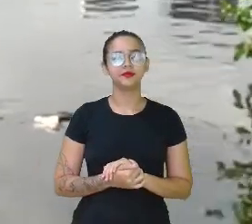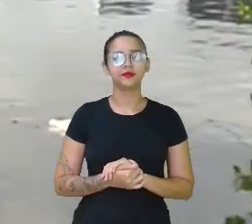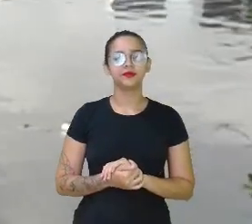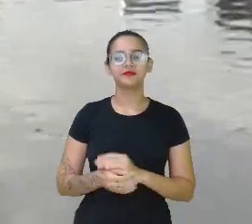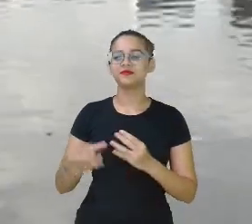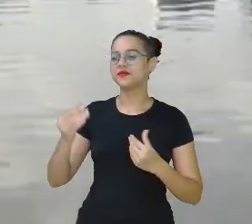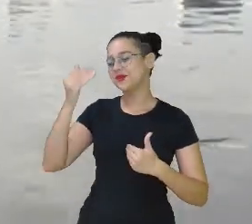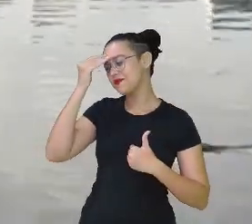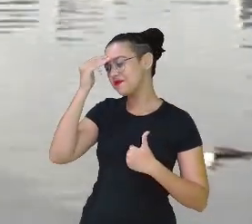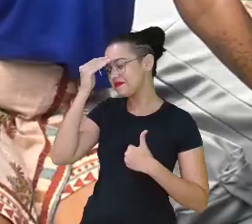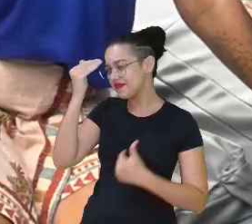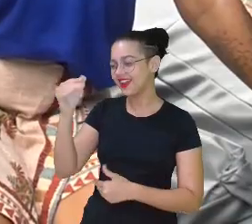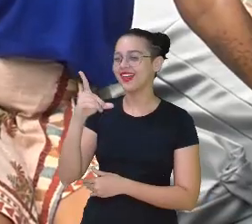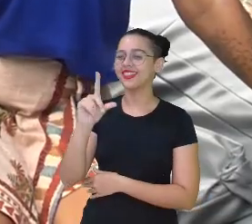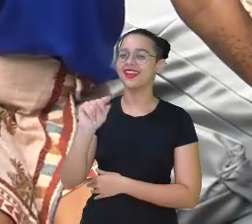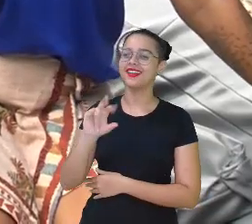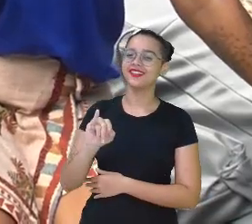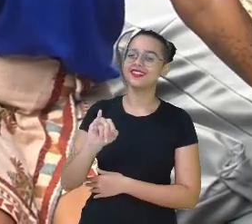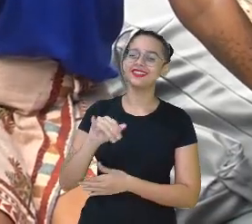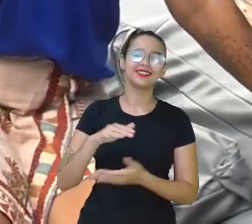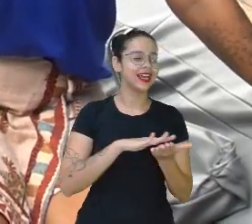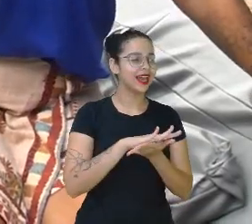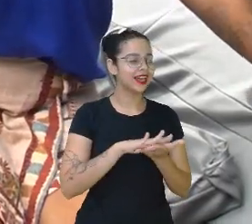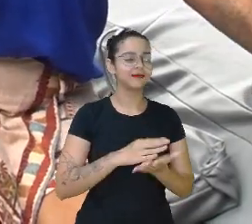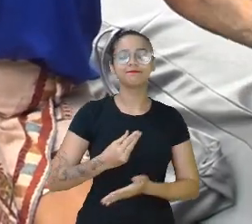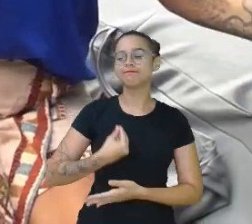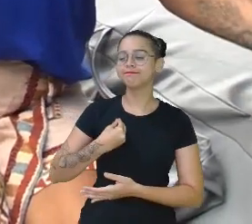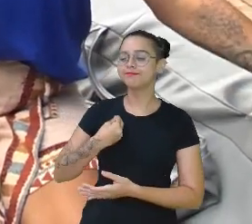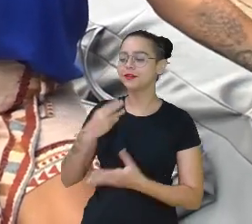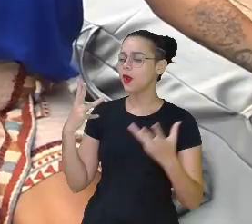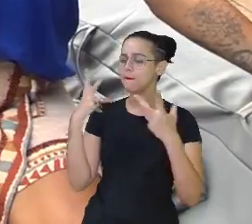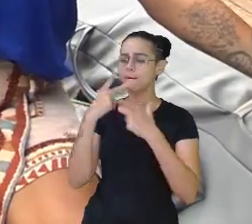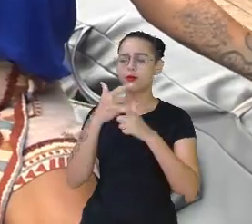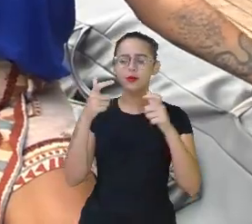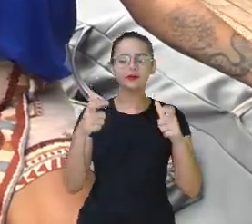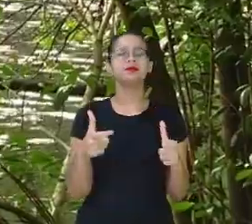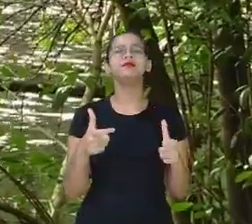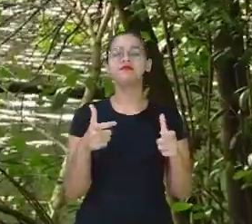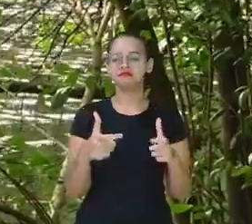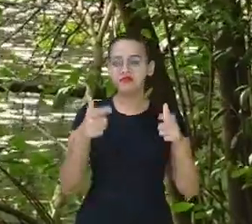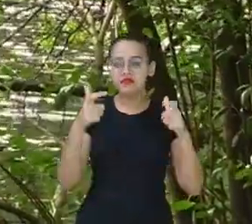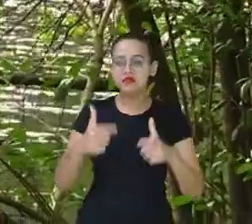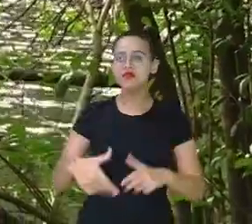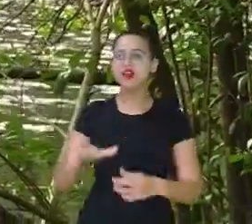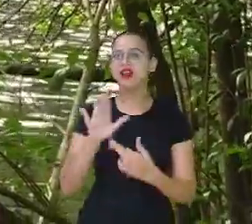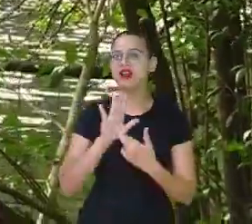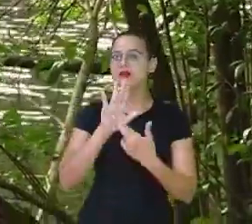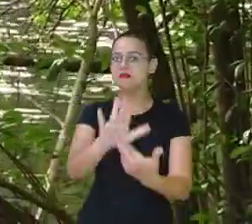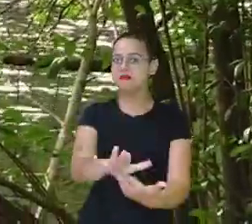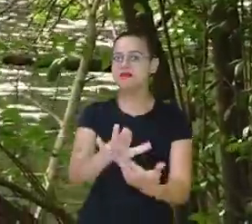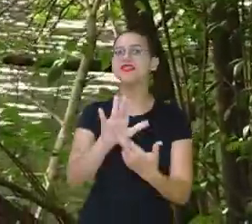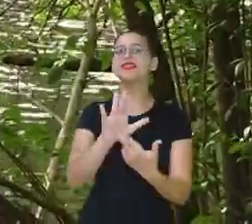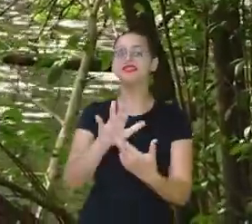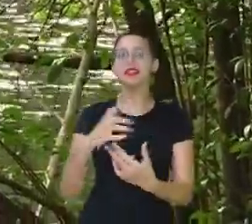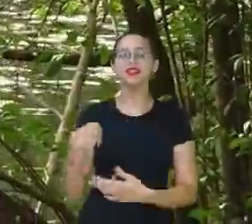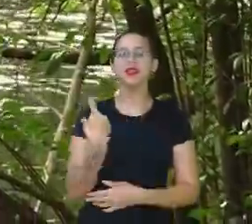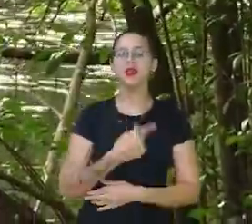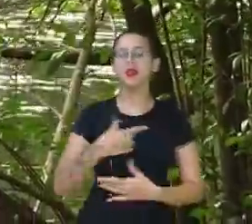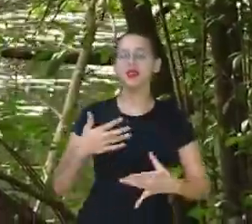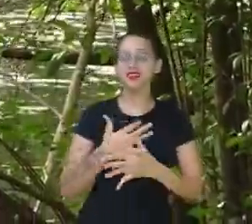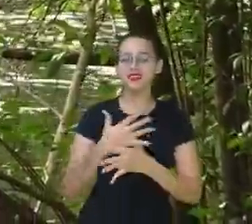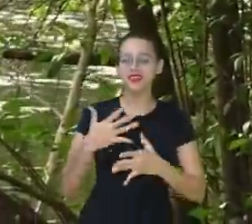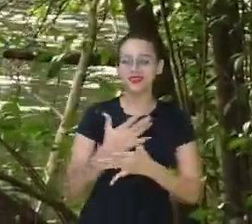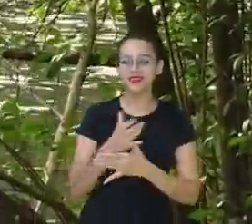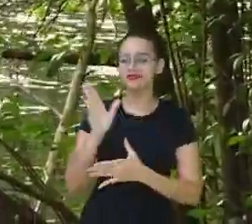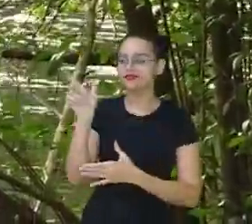Muito obrigada, seu Davi. Nada. Muito bom estar aqui nesse lugar tão bonito, né, minha gente? Esse local que é tão representante da nossa cidade,